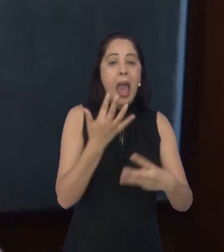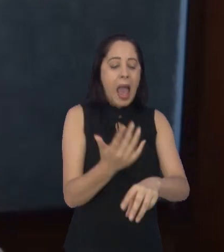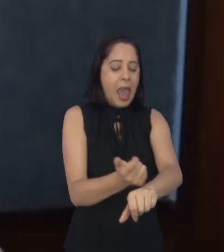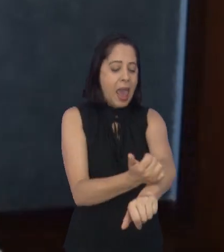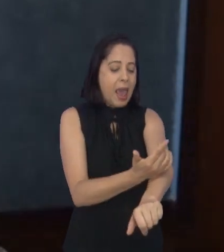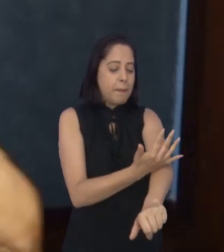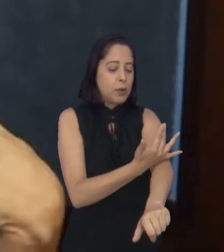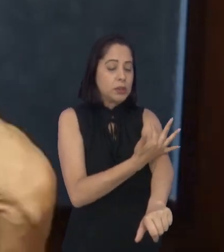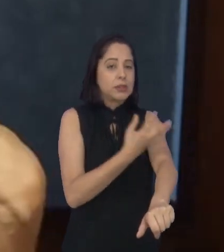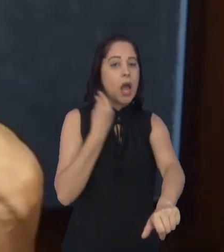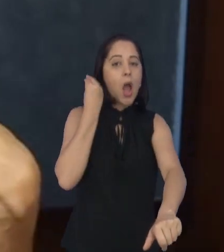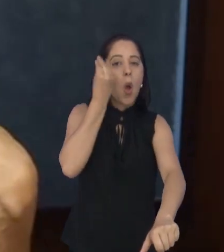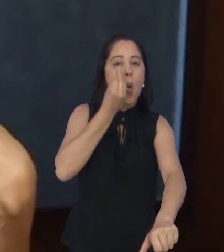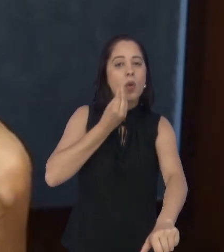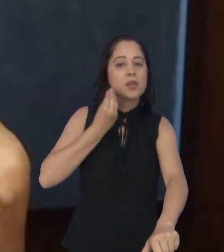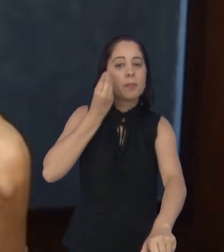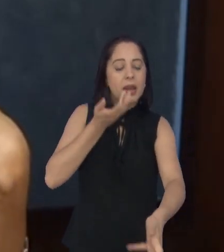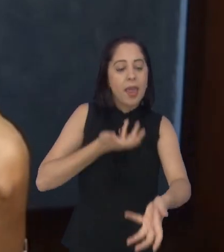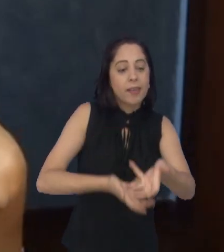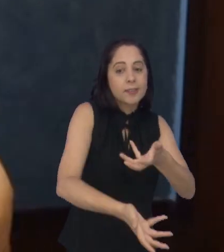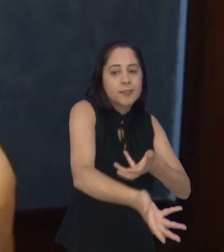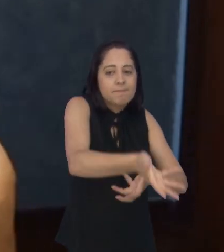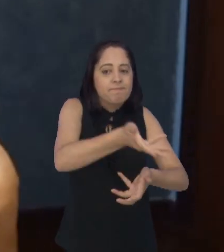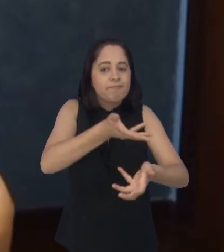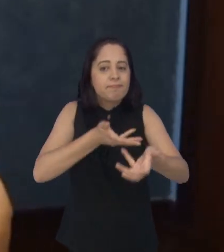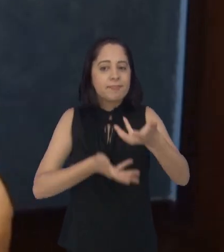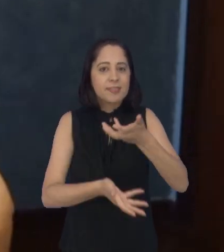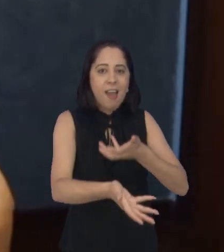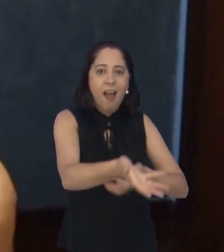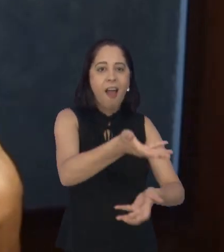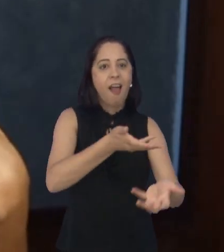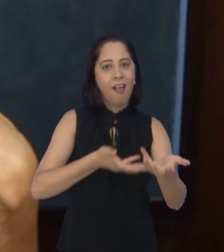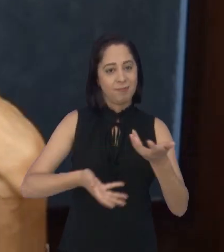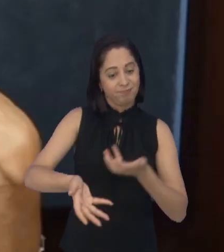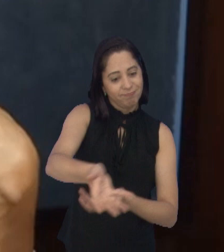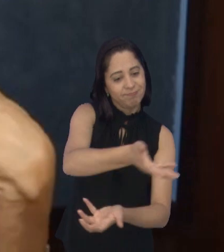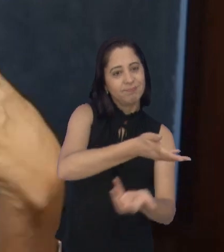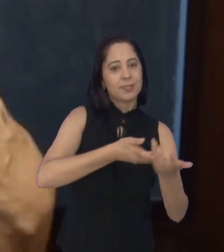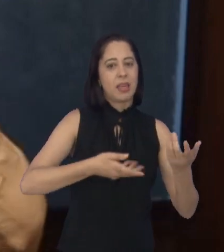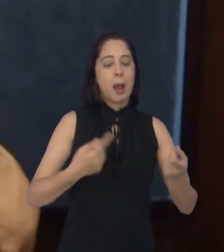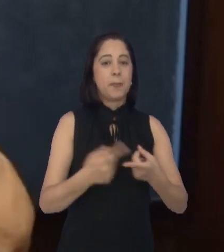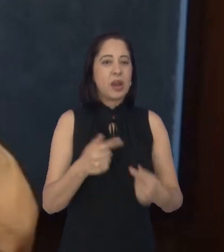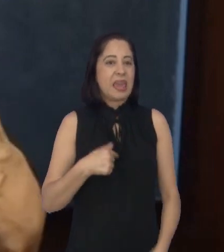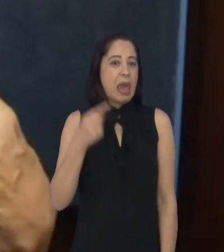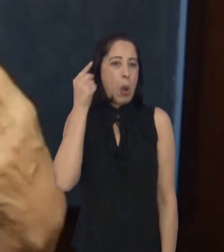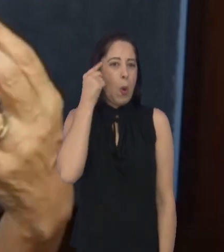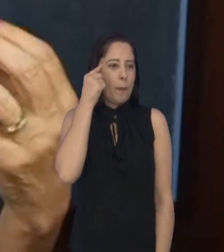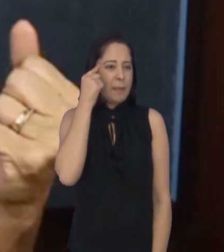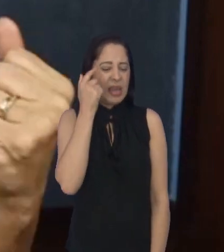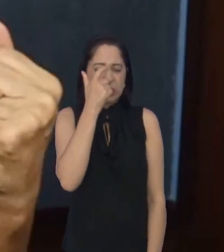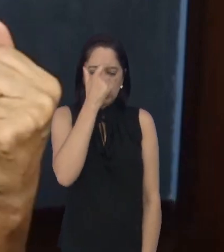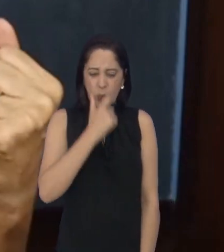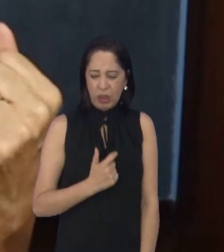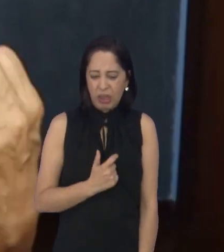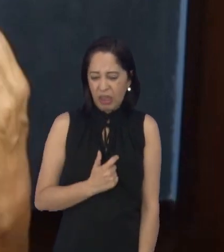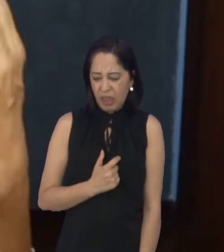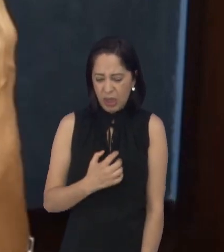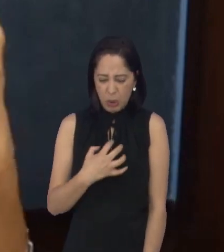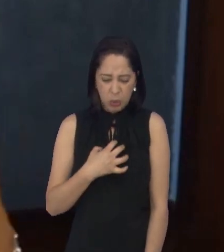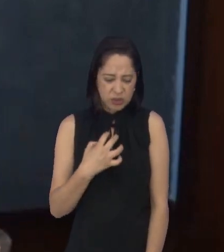emoções com os outros, porque você acha que só você tem aquele monte de